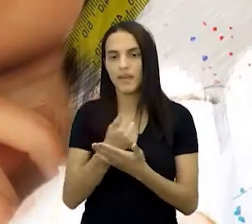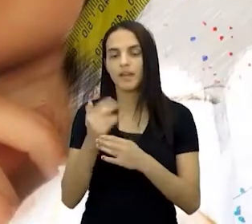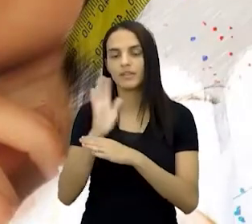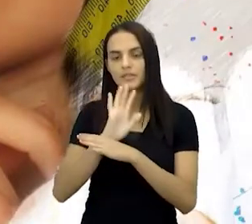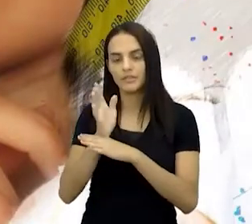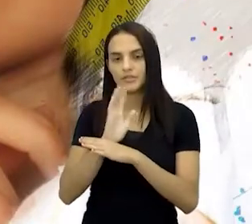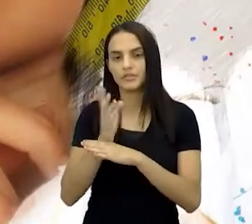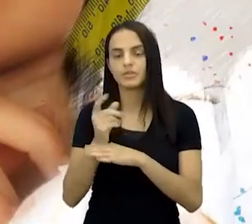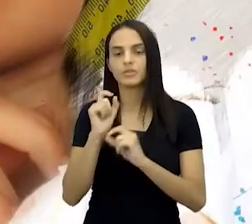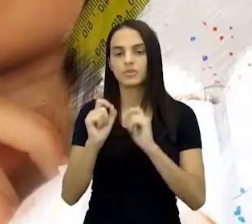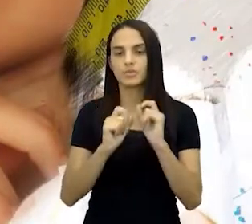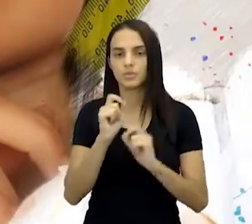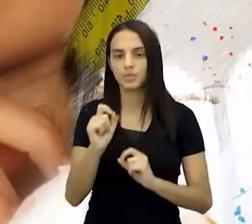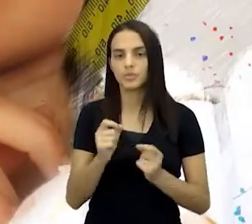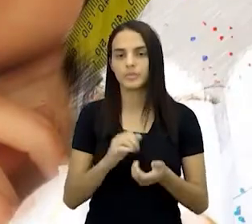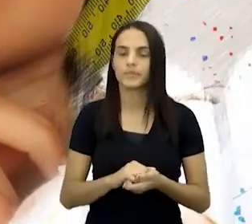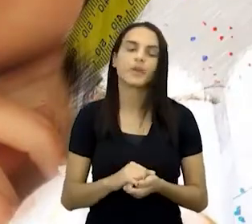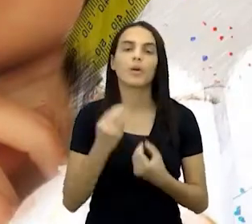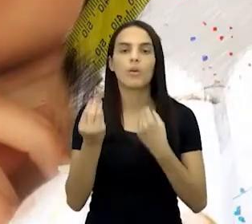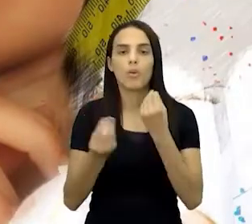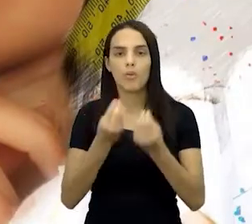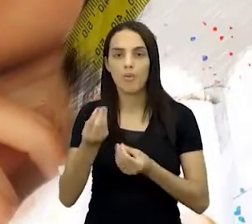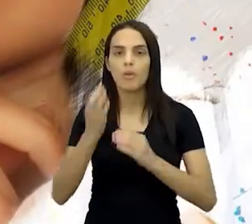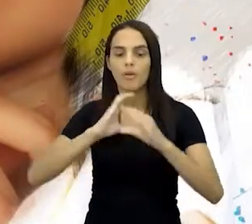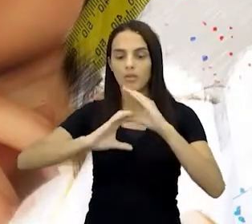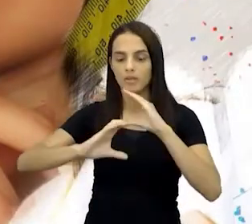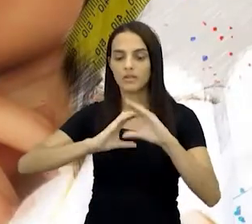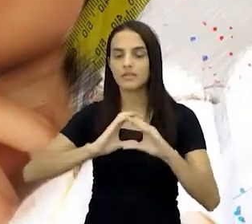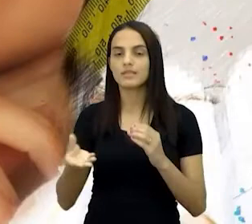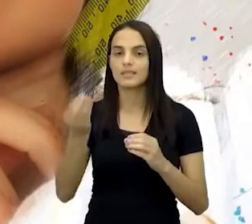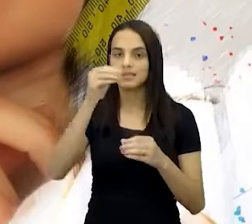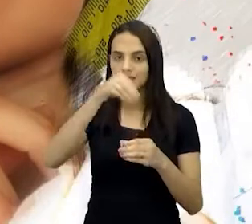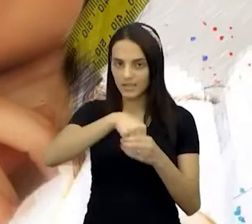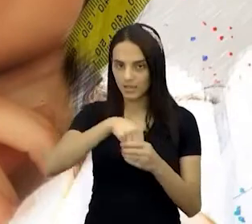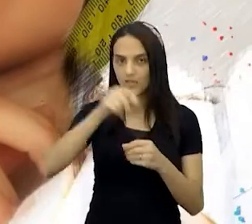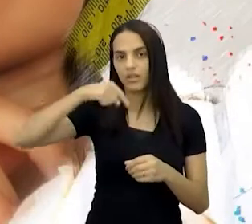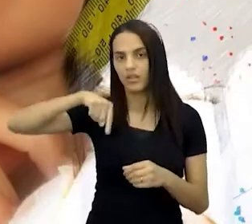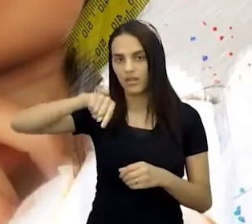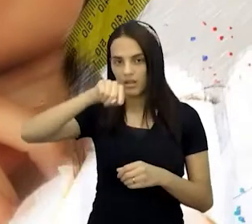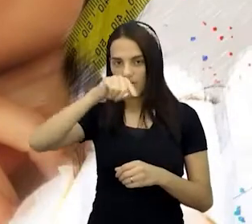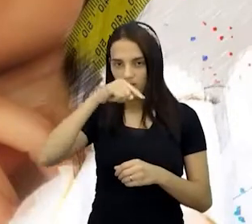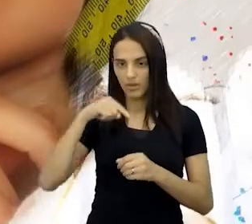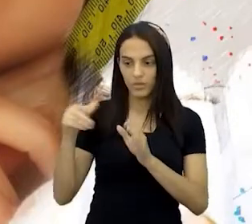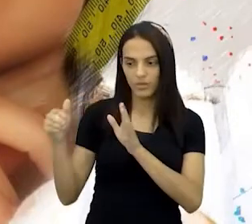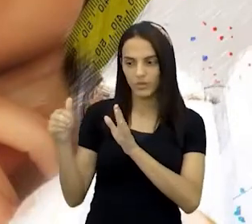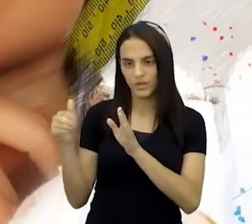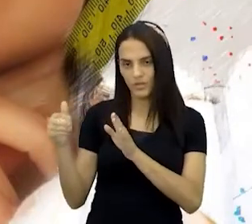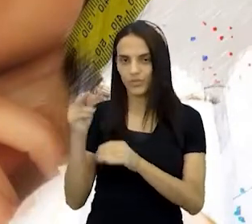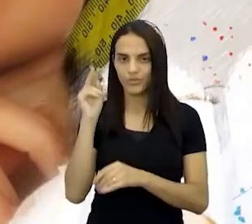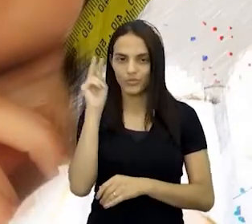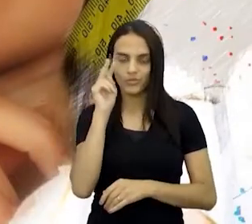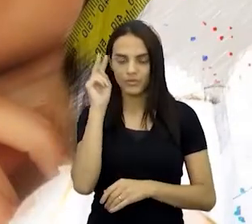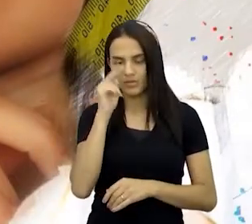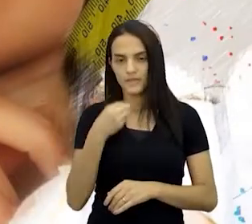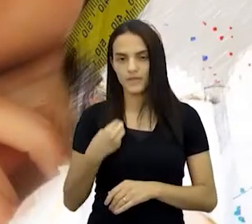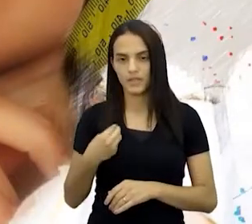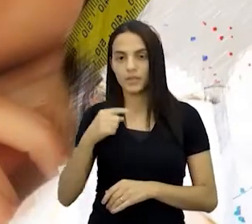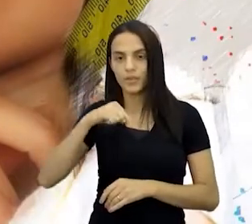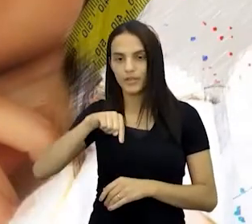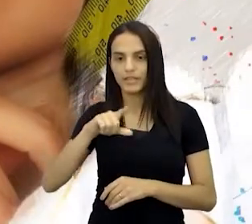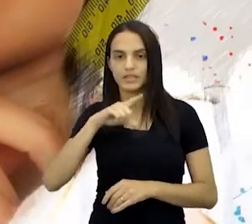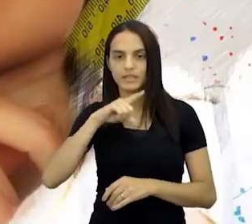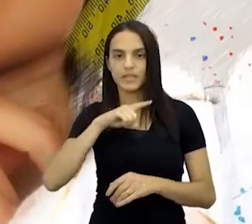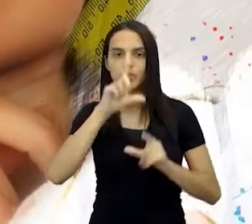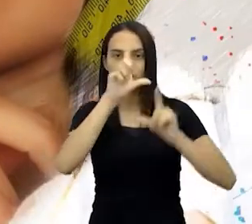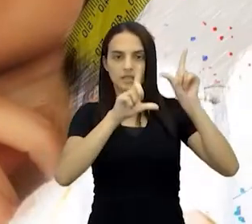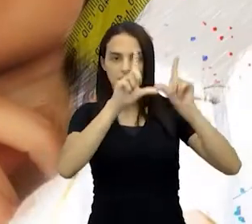o quê? Como a comunicação está presente dentro da nossa contemporaneidade. Então, a gente tem as redes sociais, a gente tem o